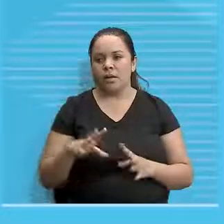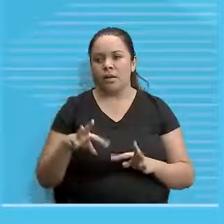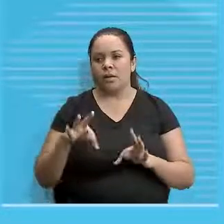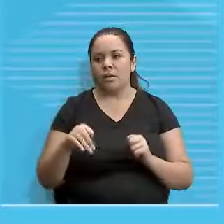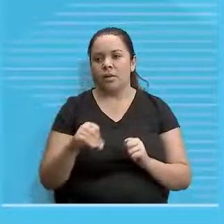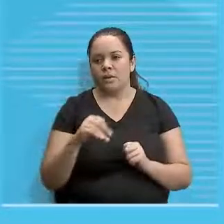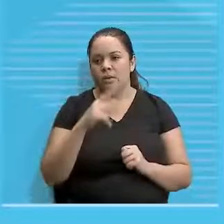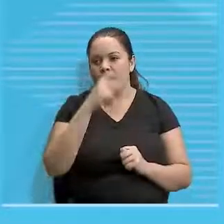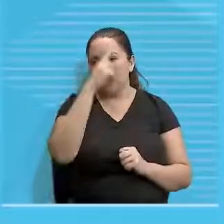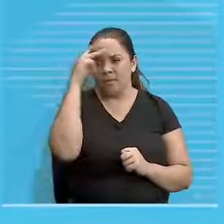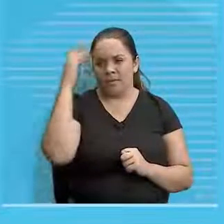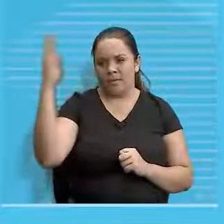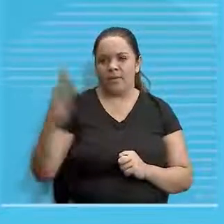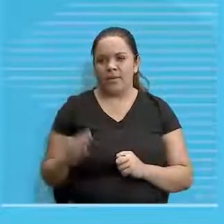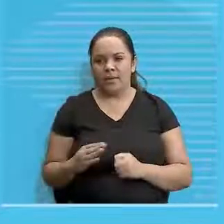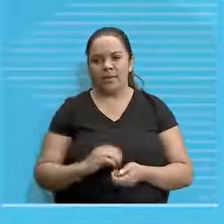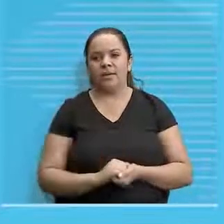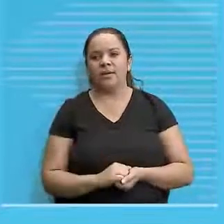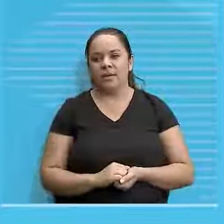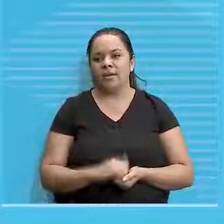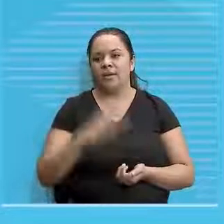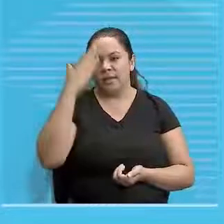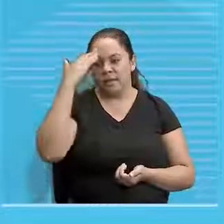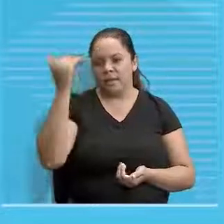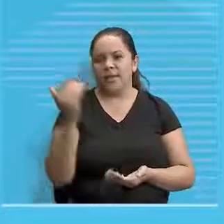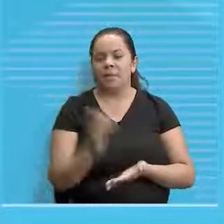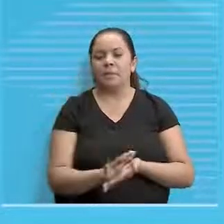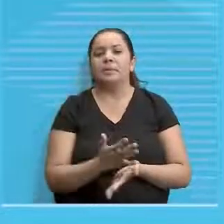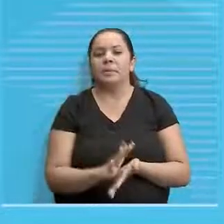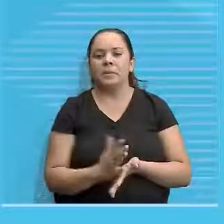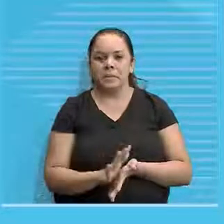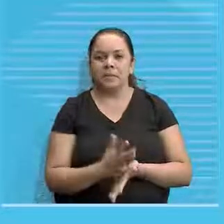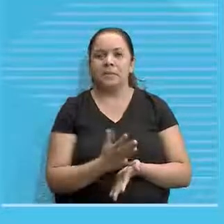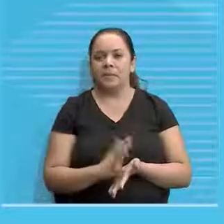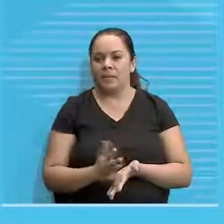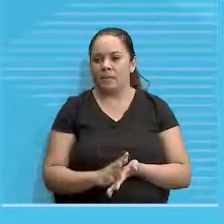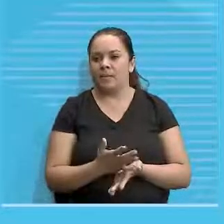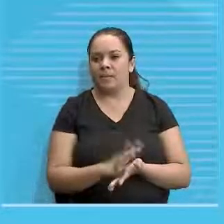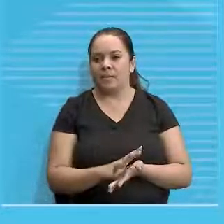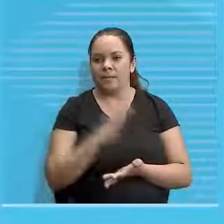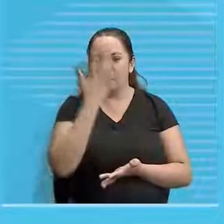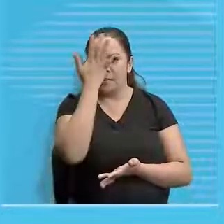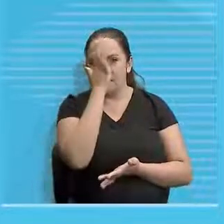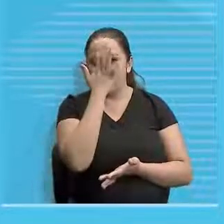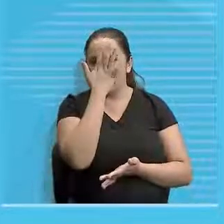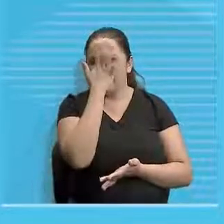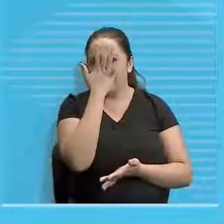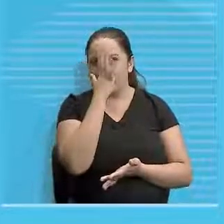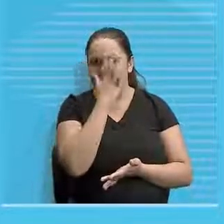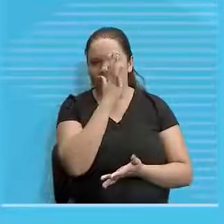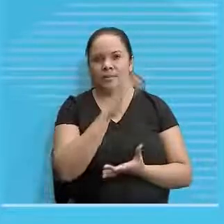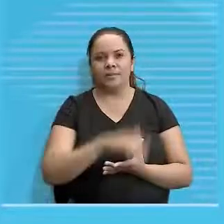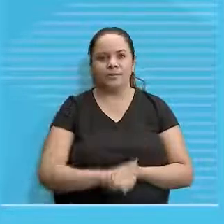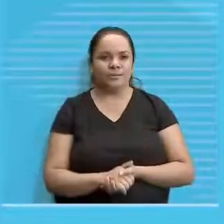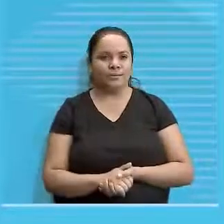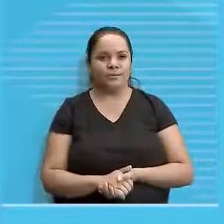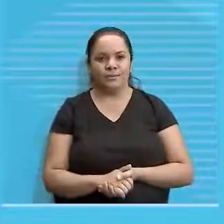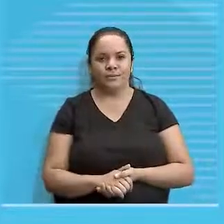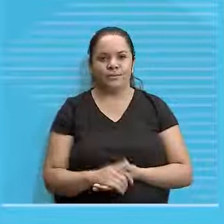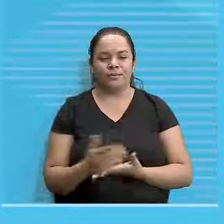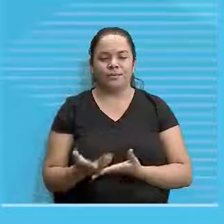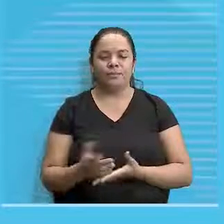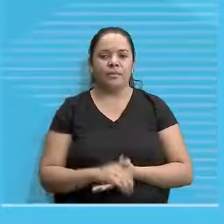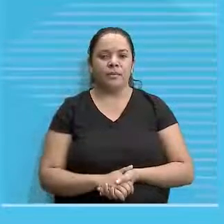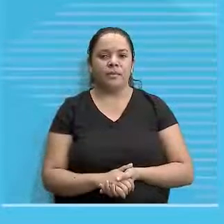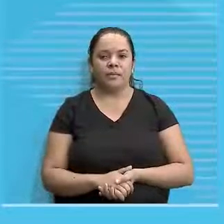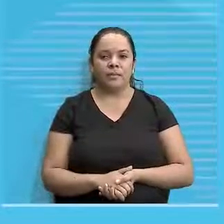uns vídeos aí no YouTube que é gringo, né? As pessoas que são gringas, né? Reagindo a alguma